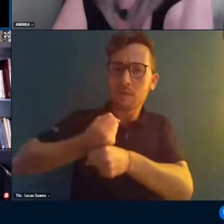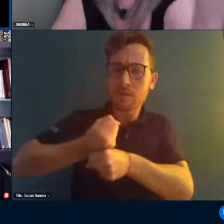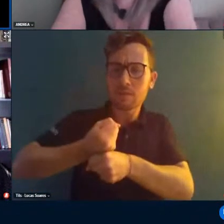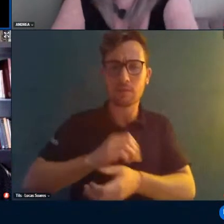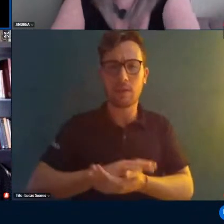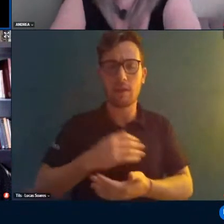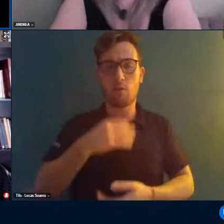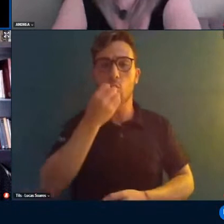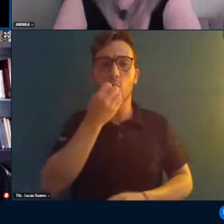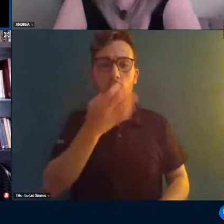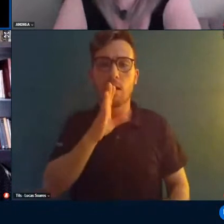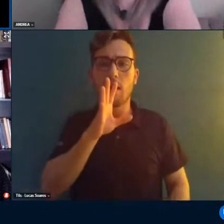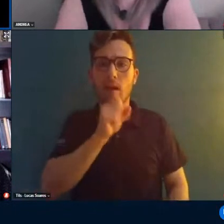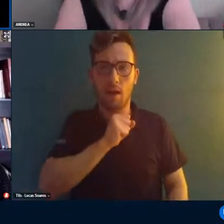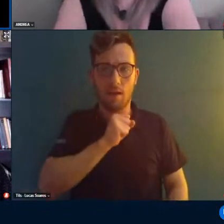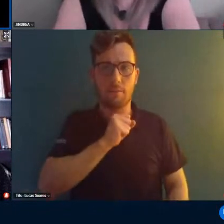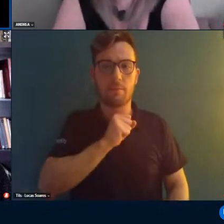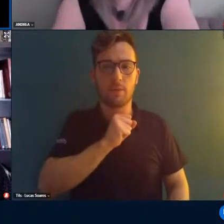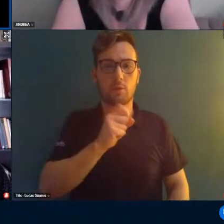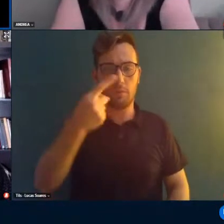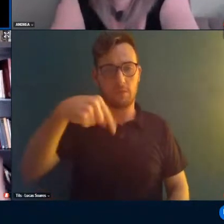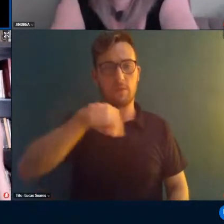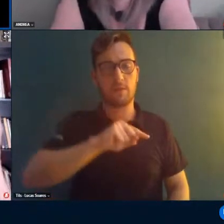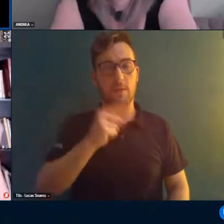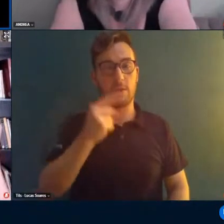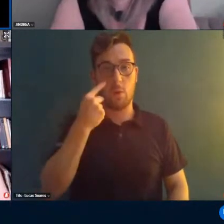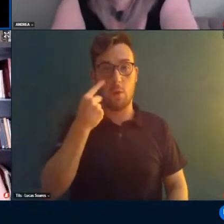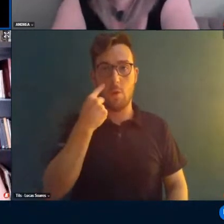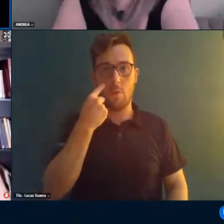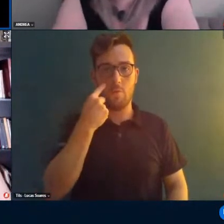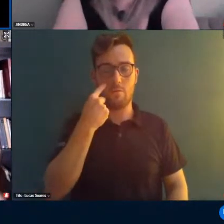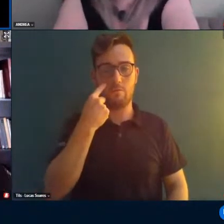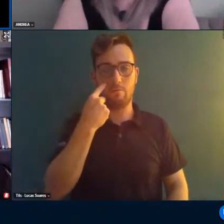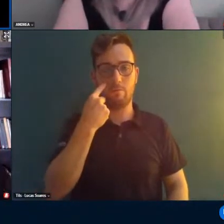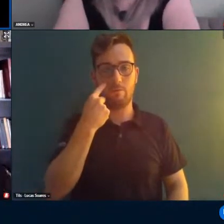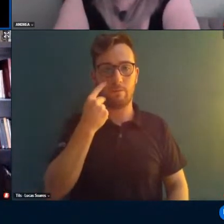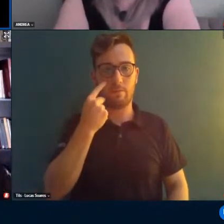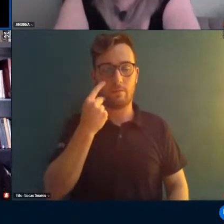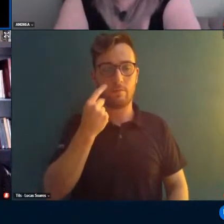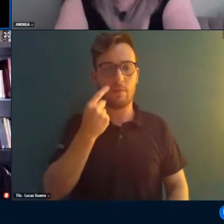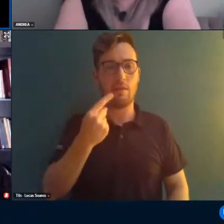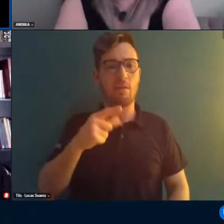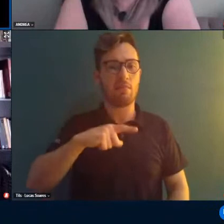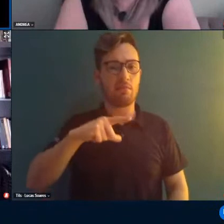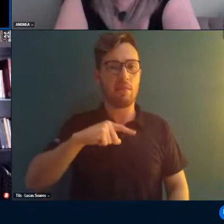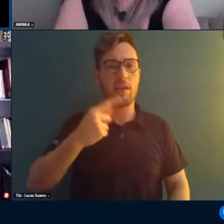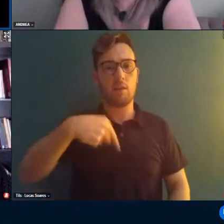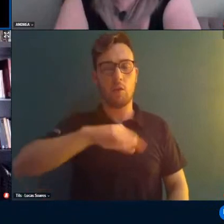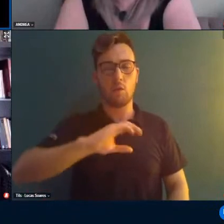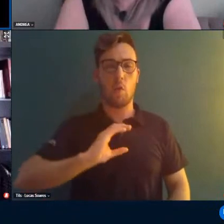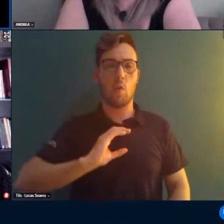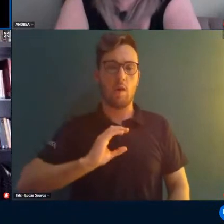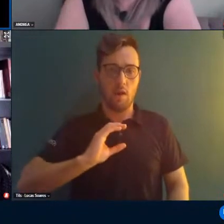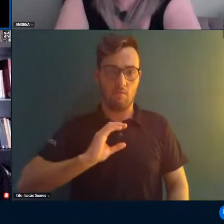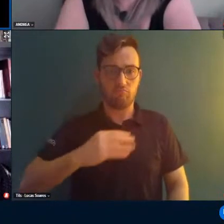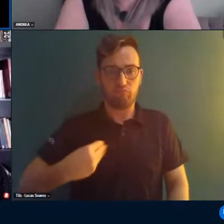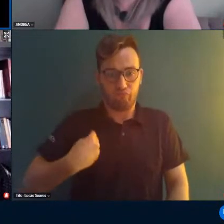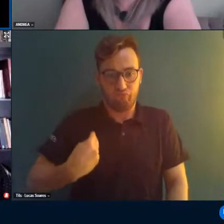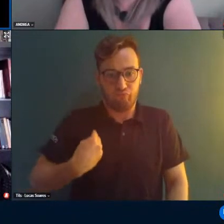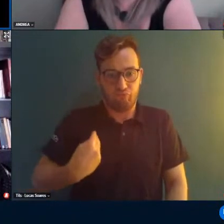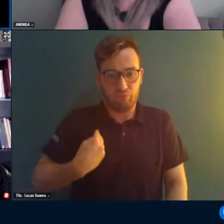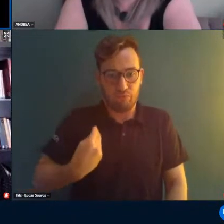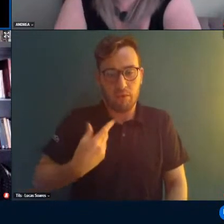bem rápida aqui, que é o seguinte, quando a gente está no coral presencial, a